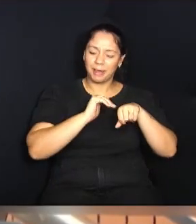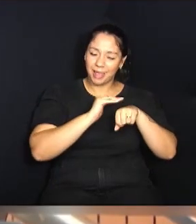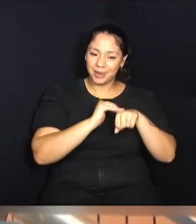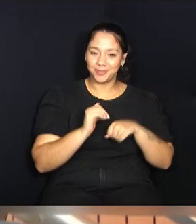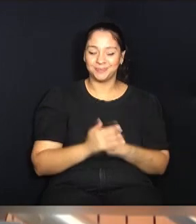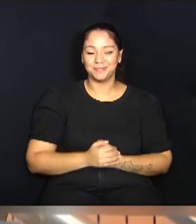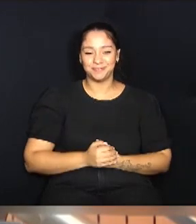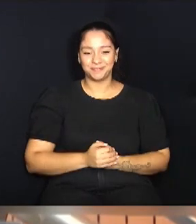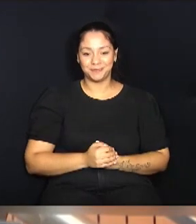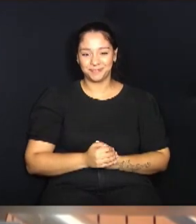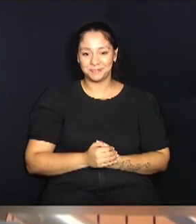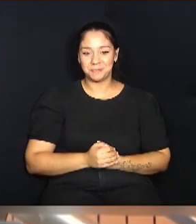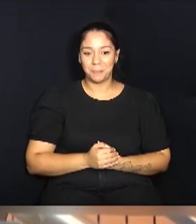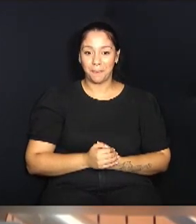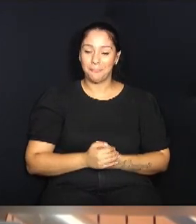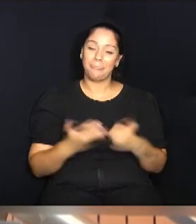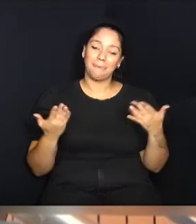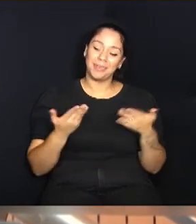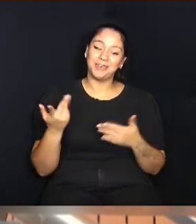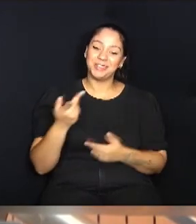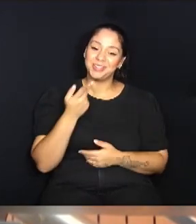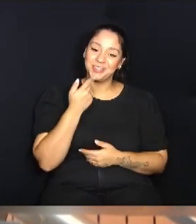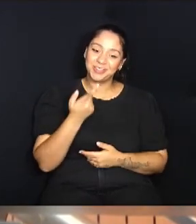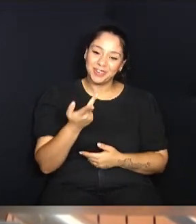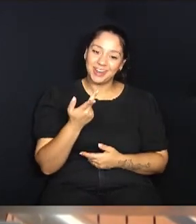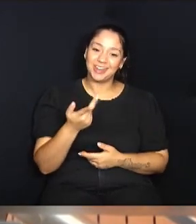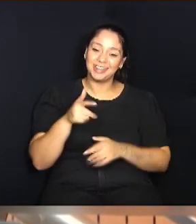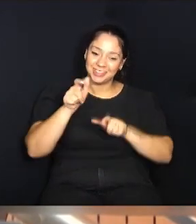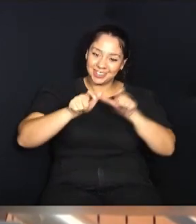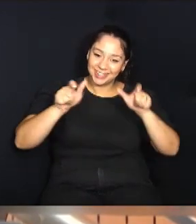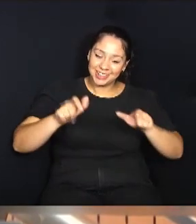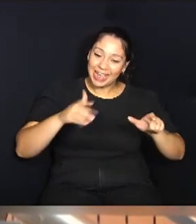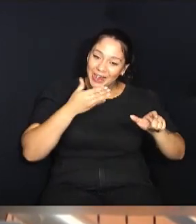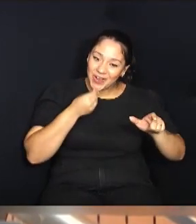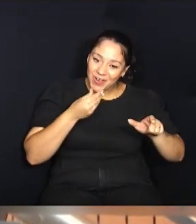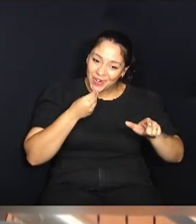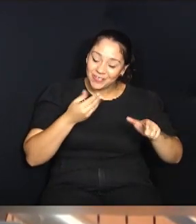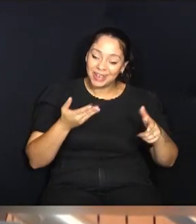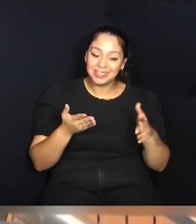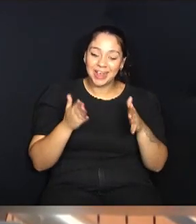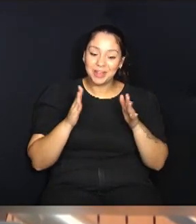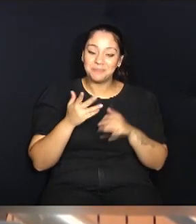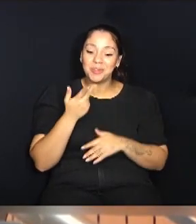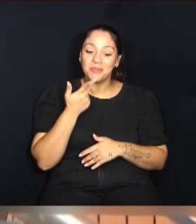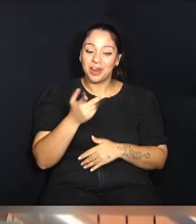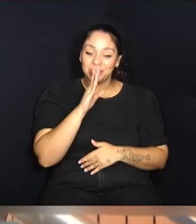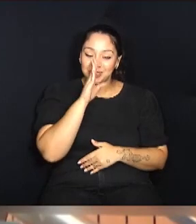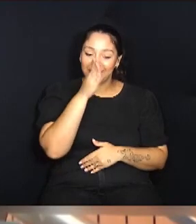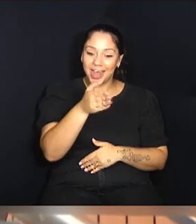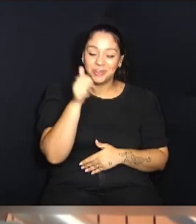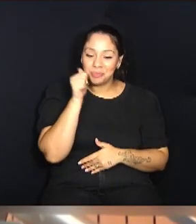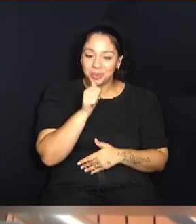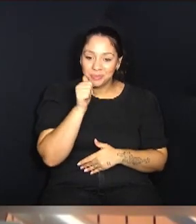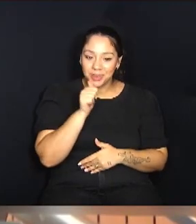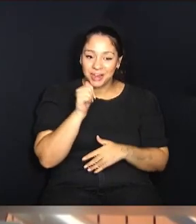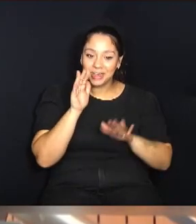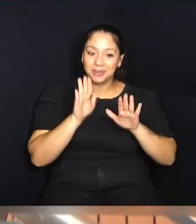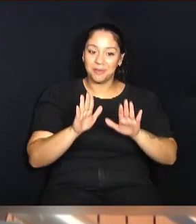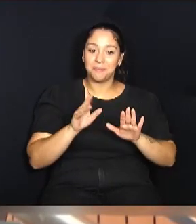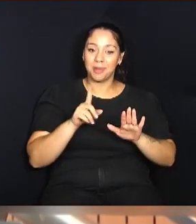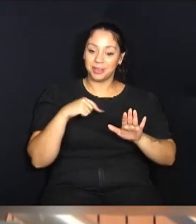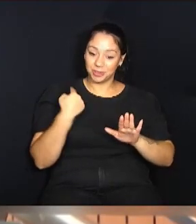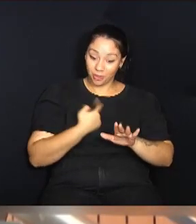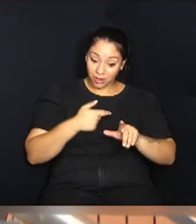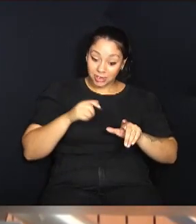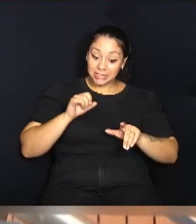que eu estou falando hoje, rapazes, né, para as grandes mulheres que estão aqui presentes, mas o quanto cada homem,